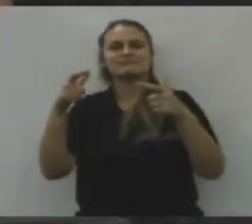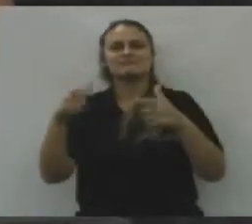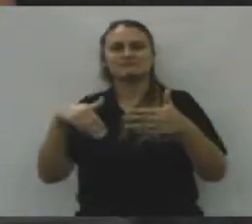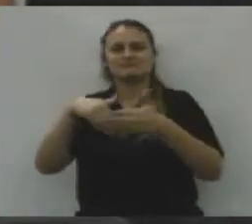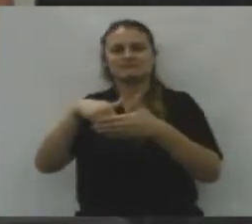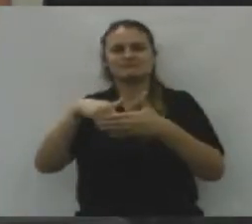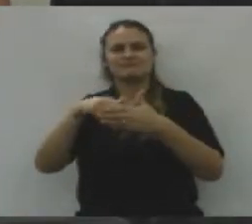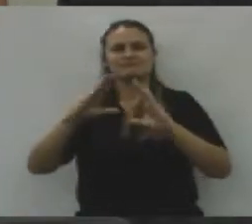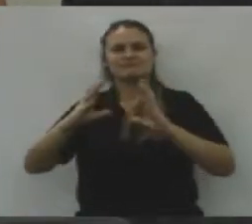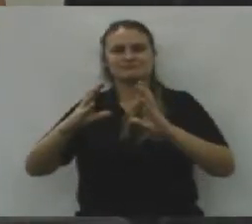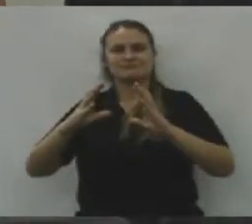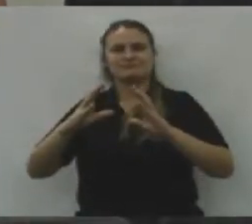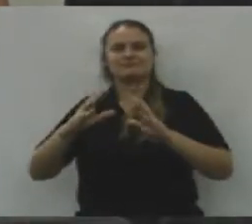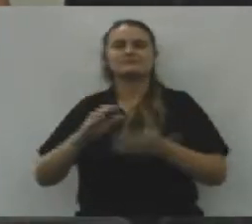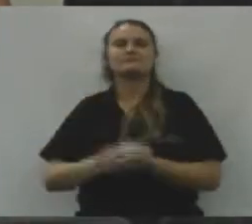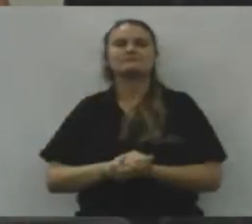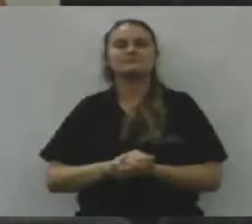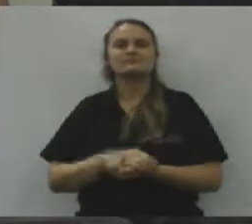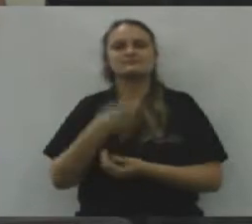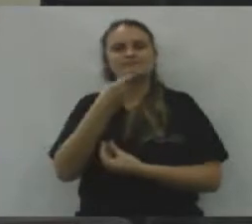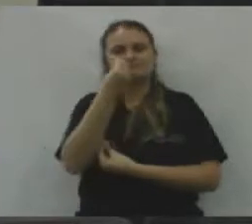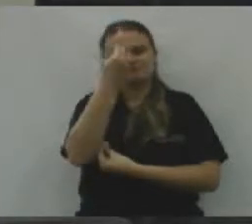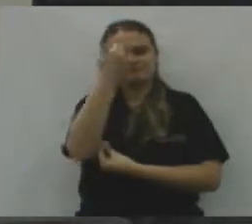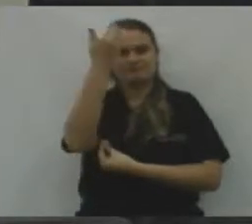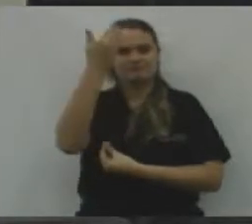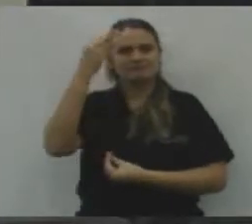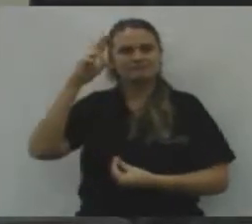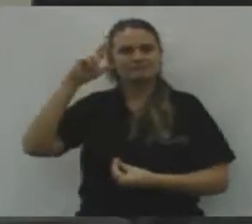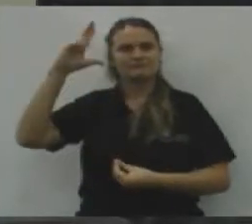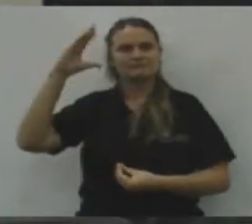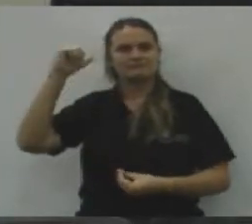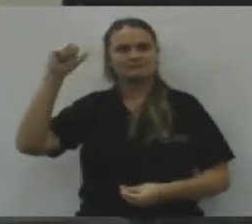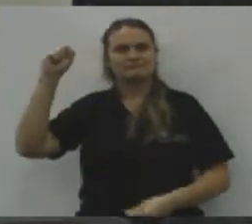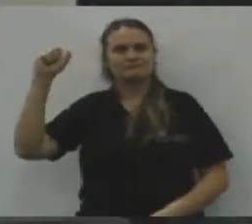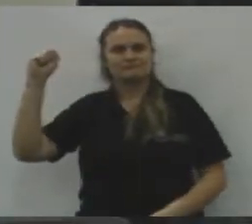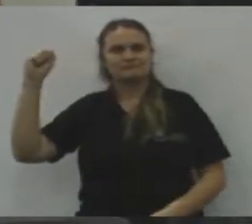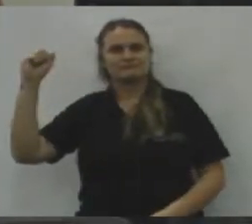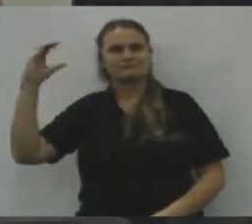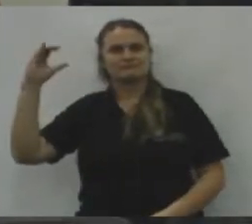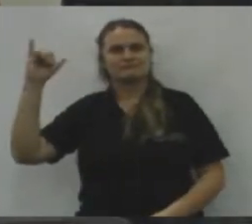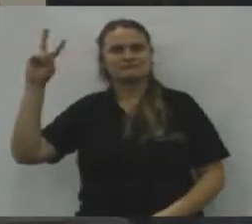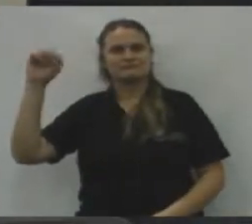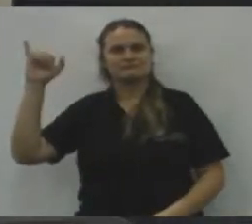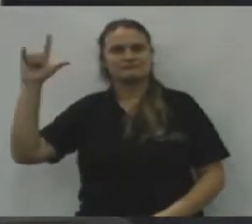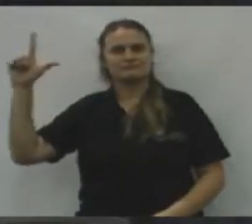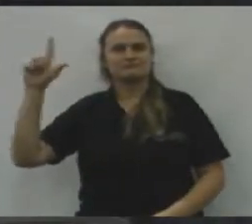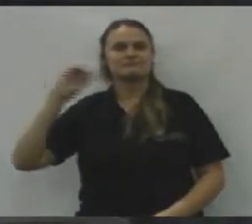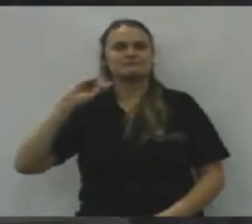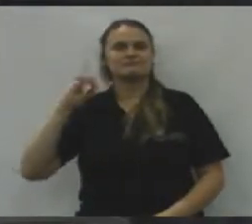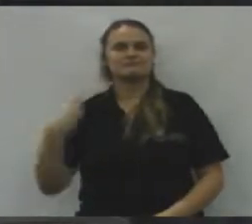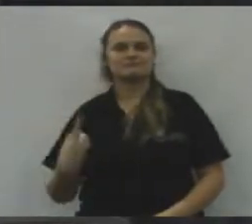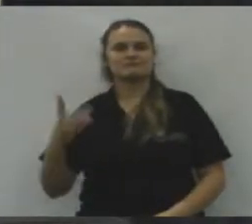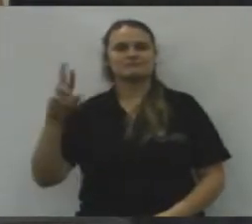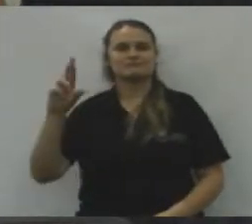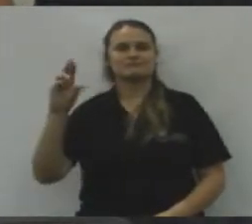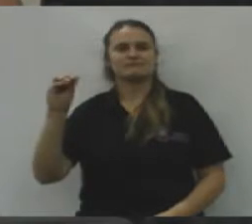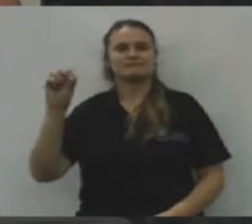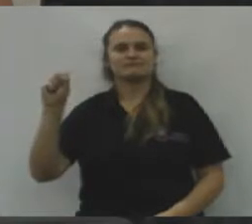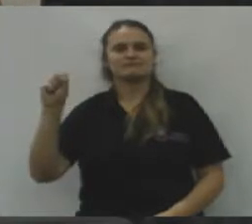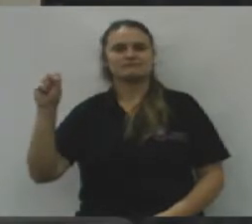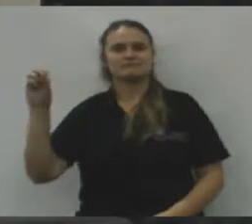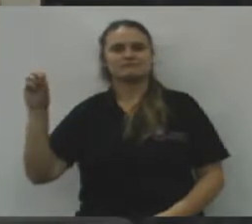futebol. Então, assim, agradecemos ao chefe da Casa Civil, Valdir Rossoni, que mais uma vez lembra da nossa cidade